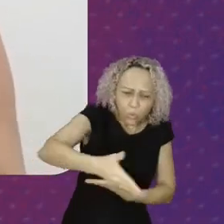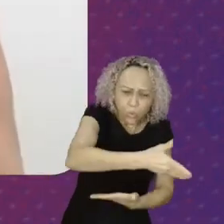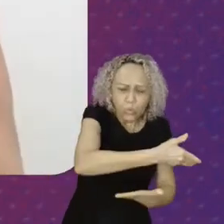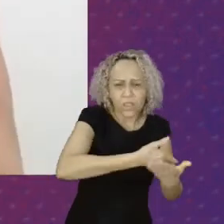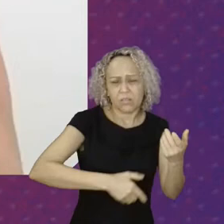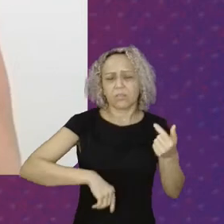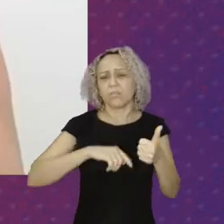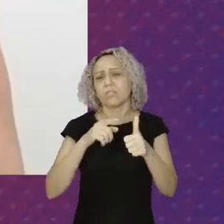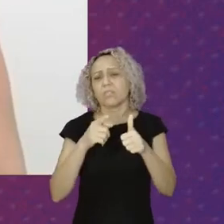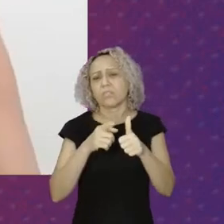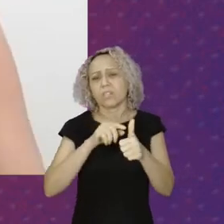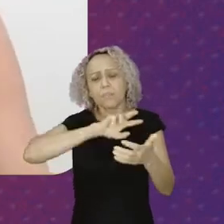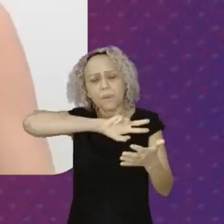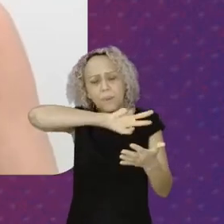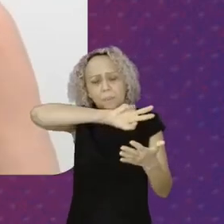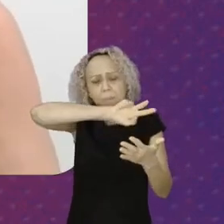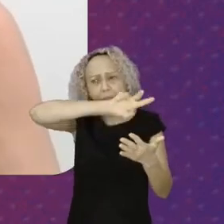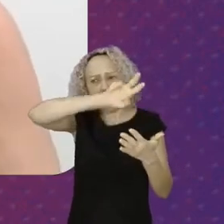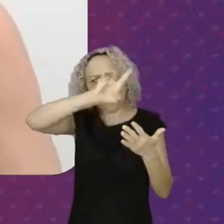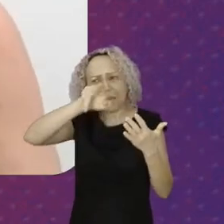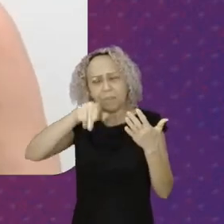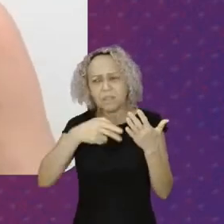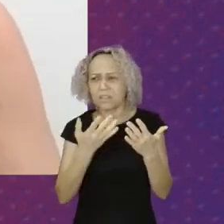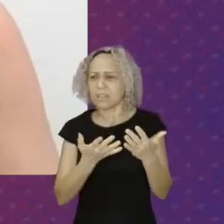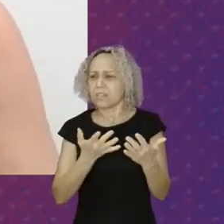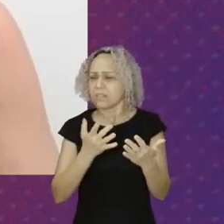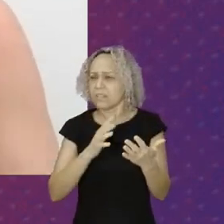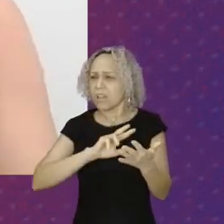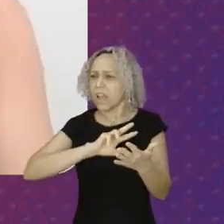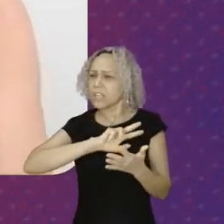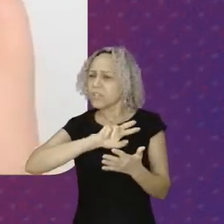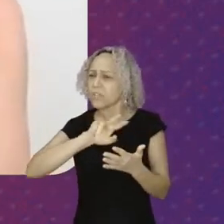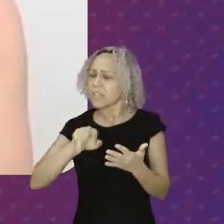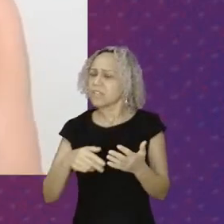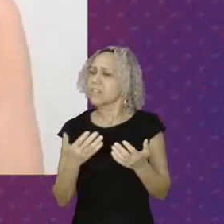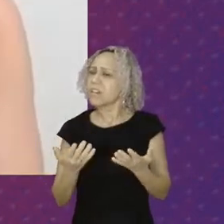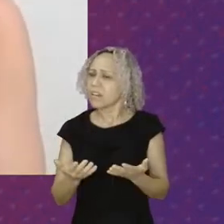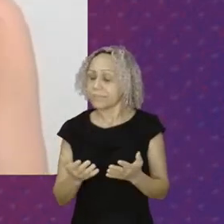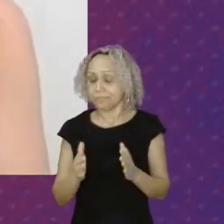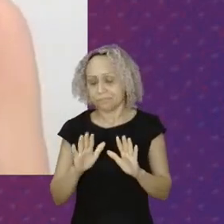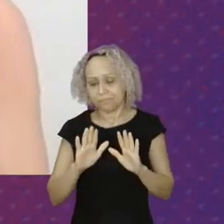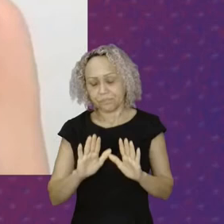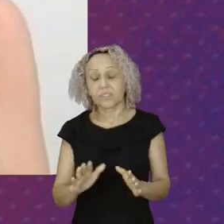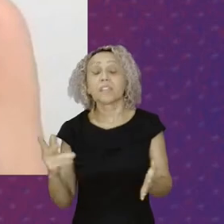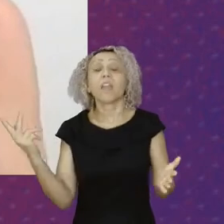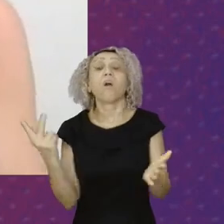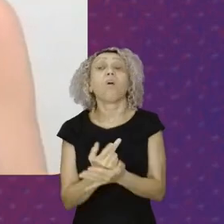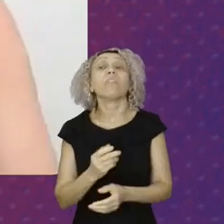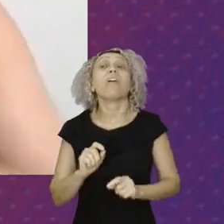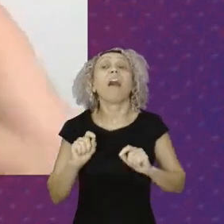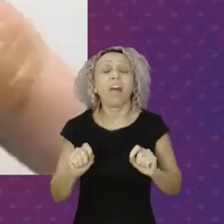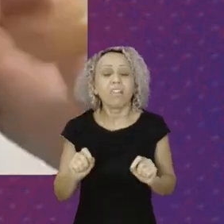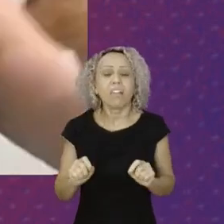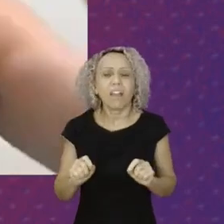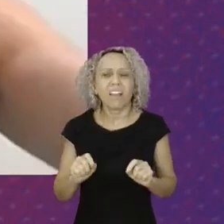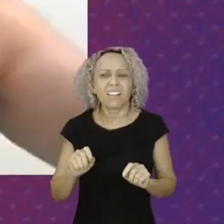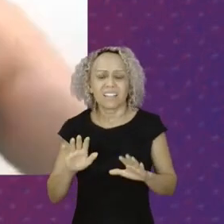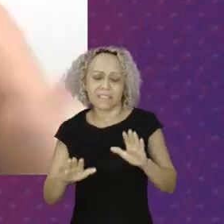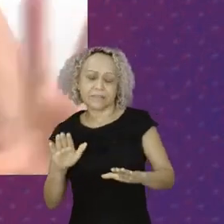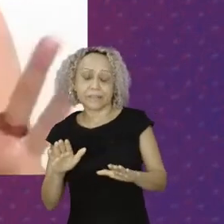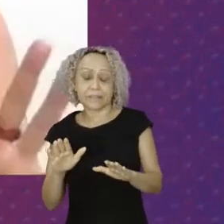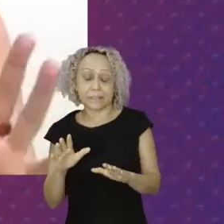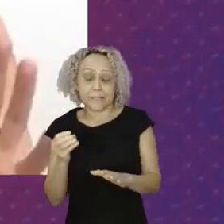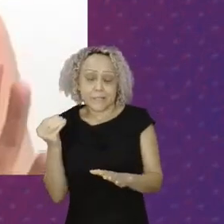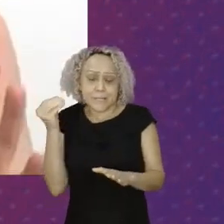que se percebe é que muitas vezes tentam segregar essa mulher. Não, nós vamos tratar de